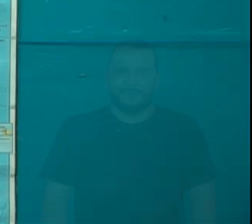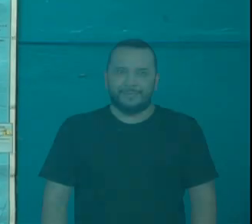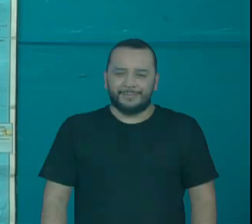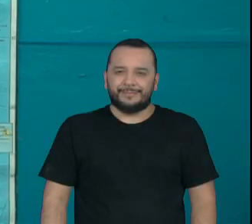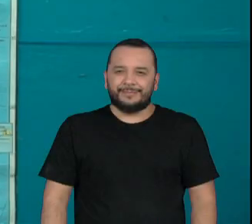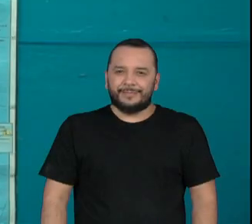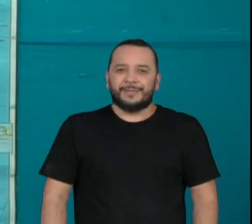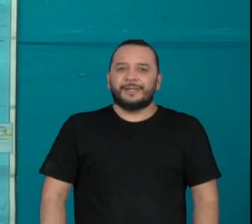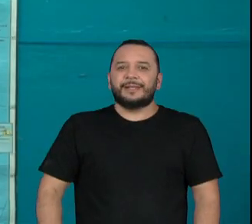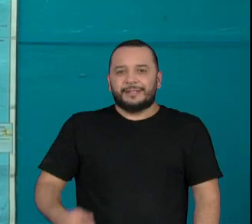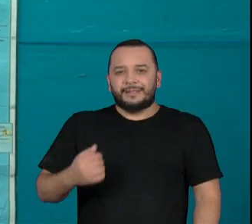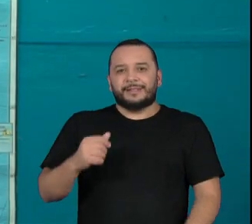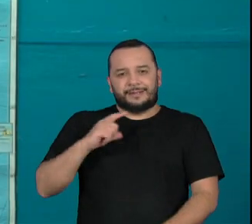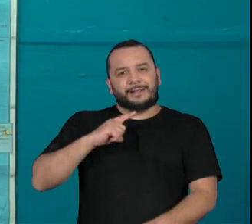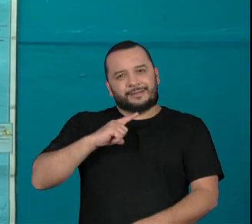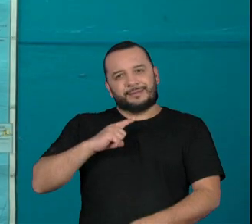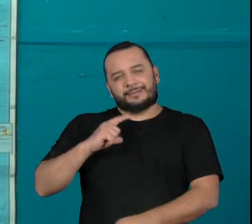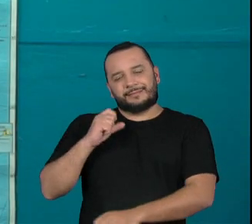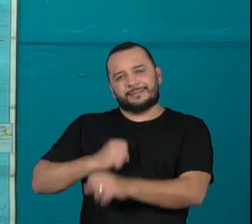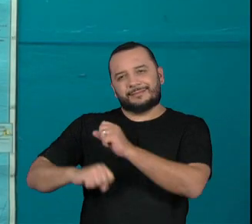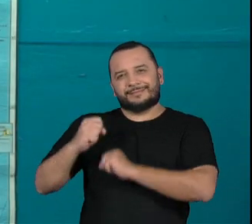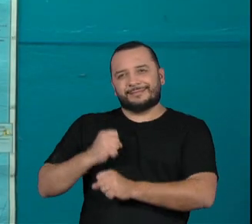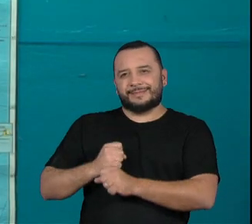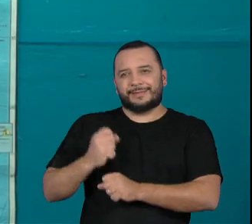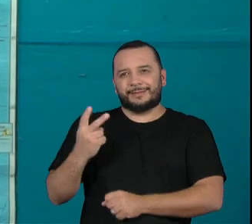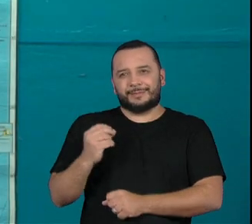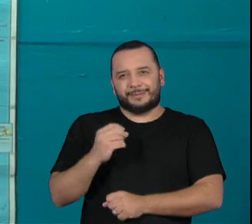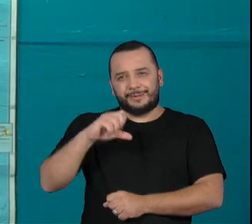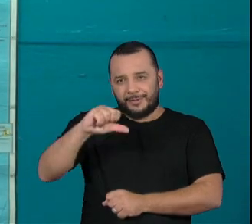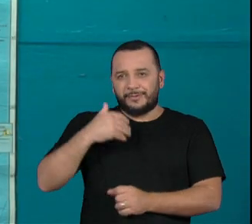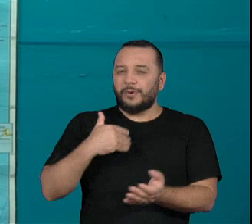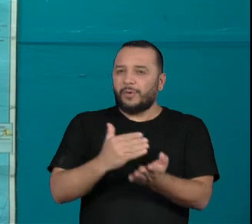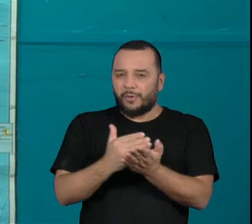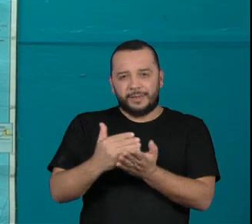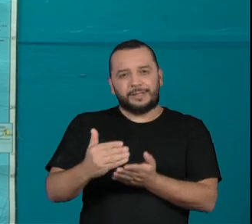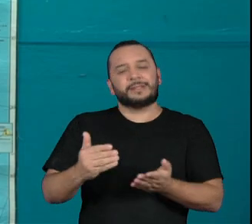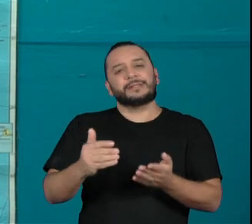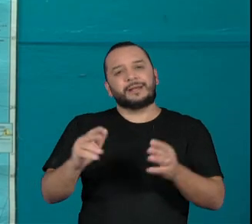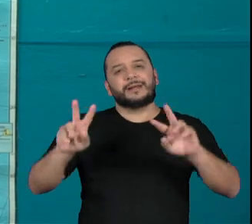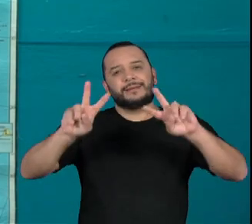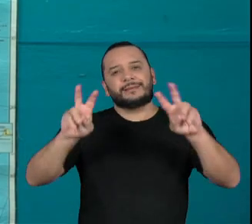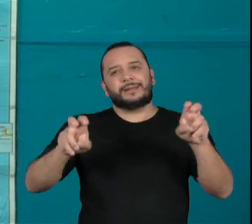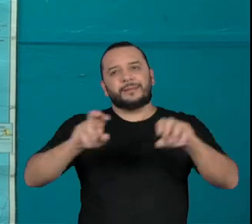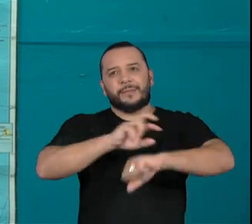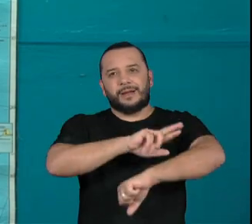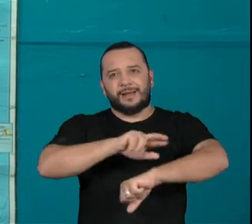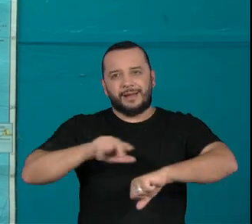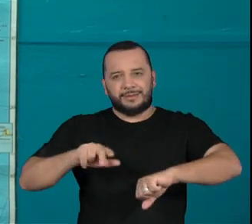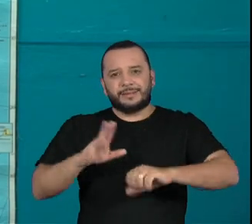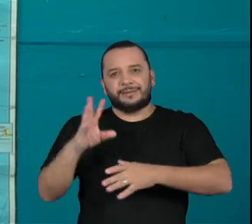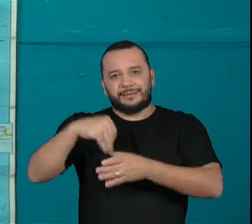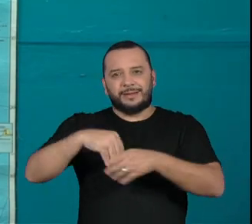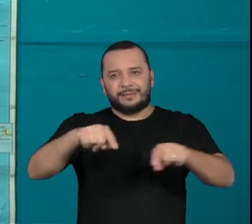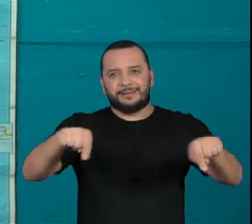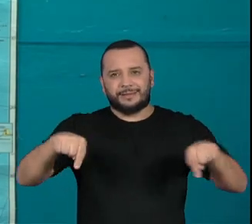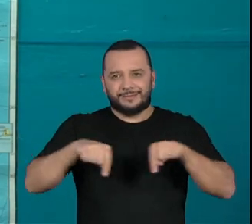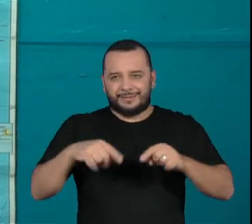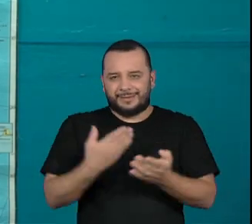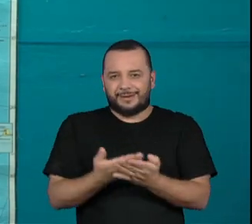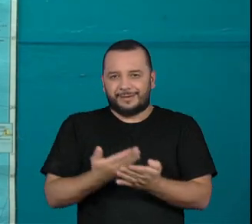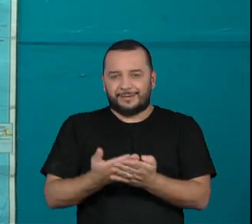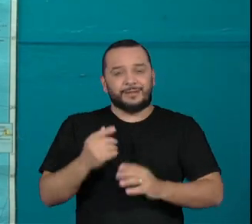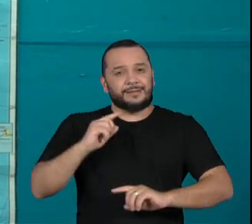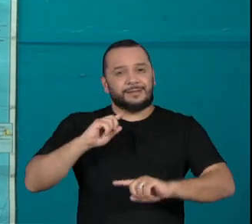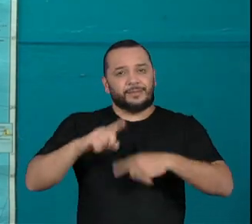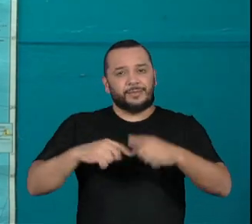Desde 2009 desenvolvo a prática, a abordagem da questão racial, tanto na sala de aula, e a partir de 2012